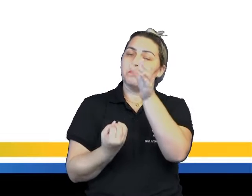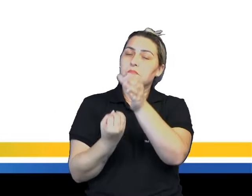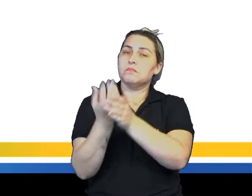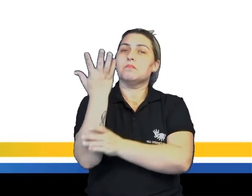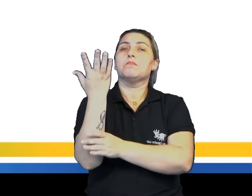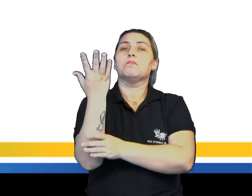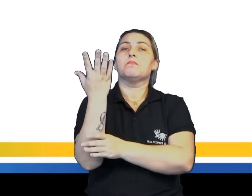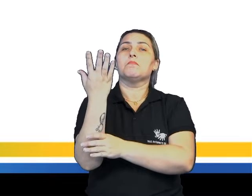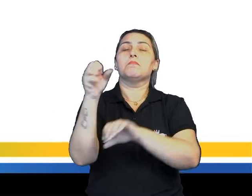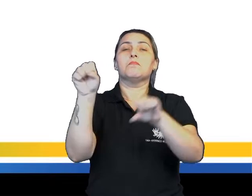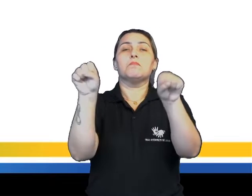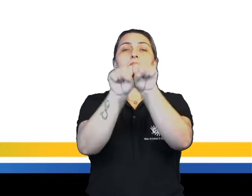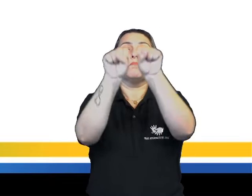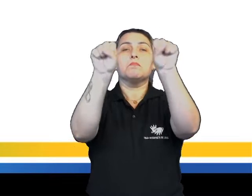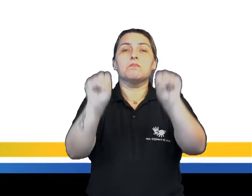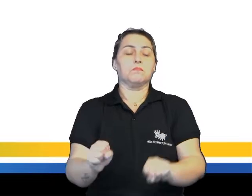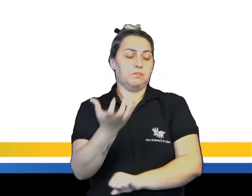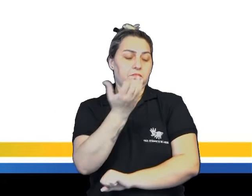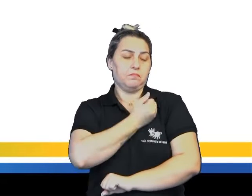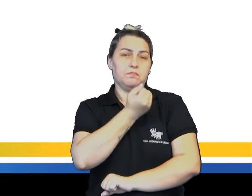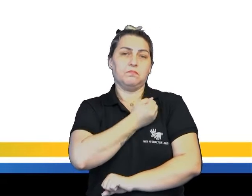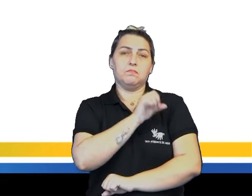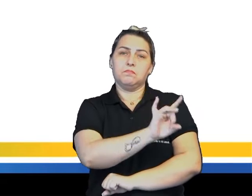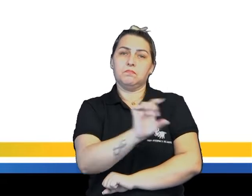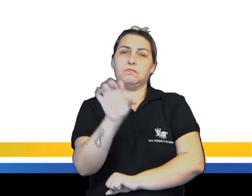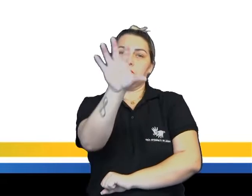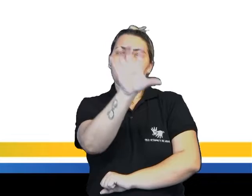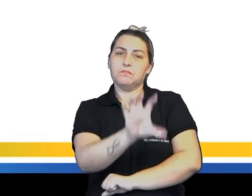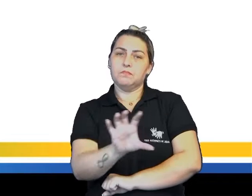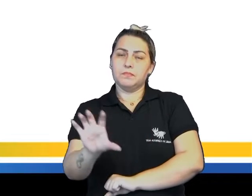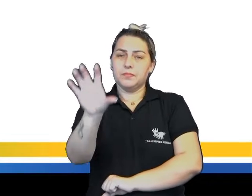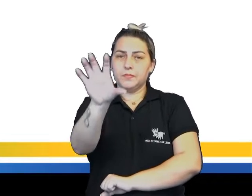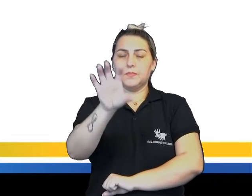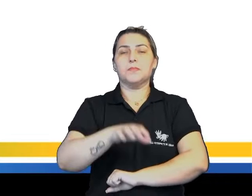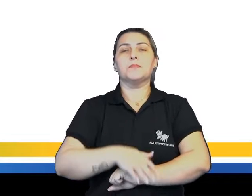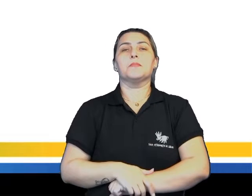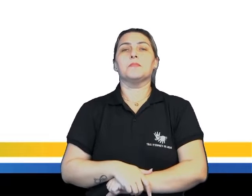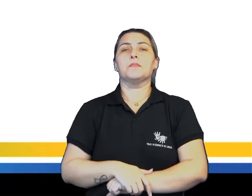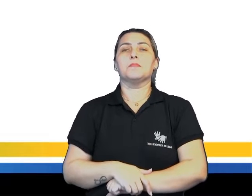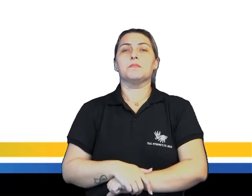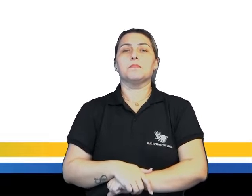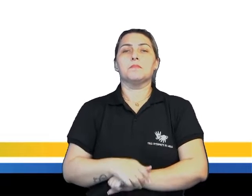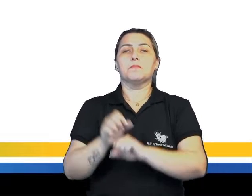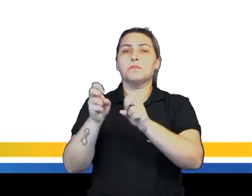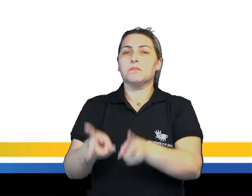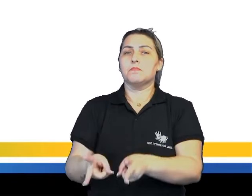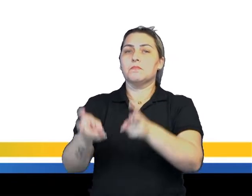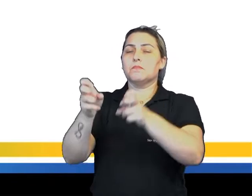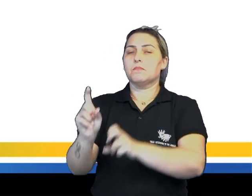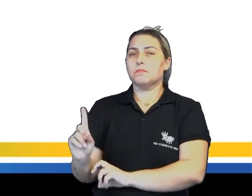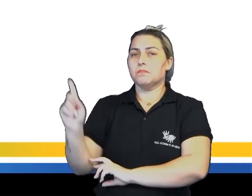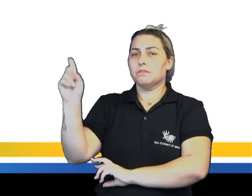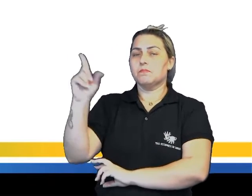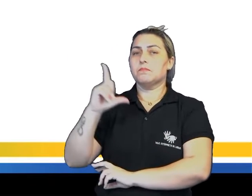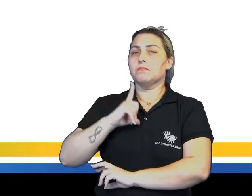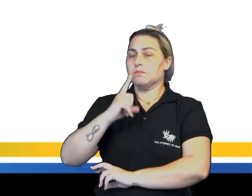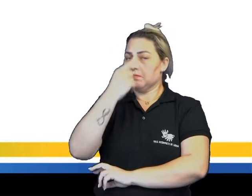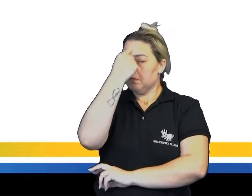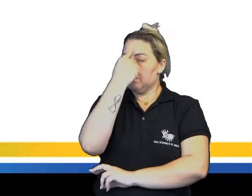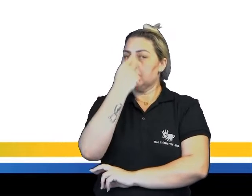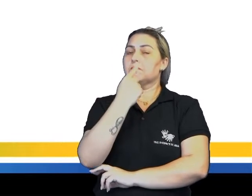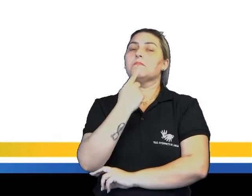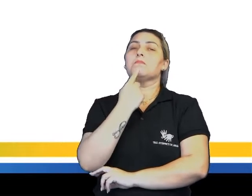Surgiram os sistemas de numerações em cada região. Aí em cima vocês podem perceber que tem uma